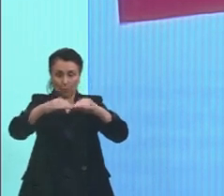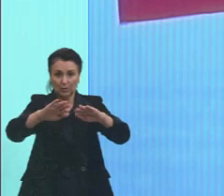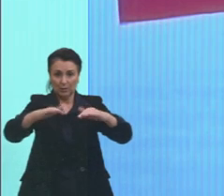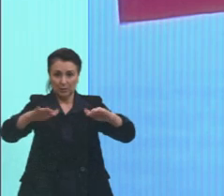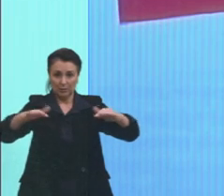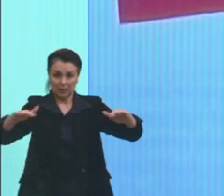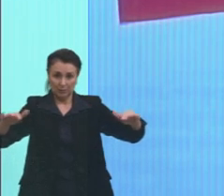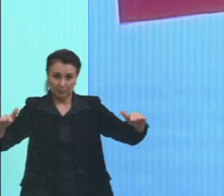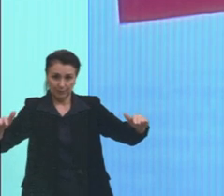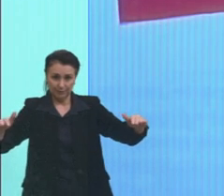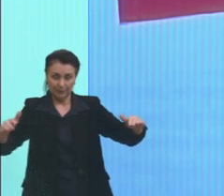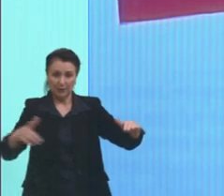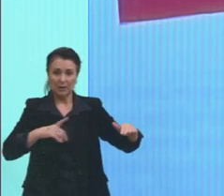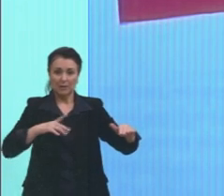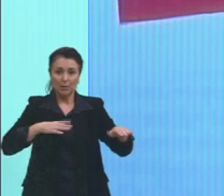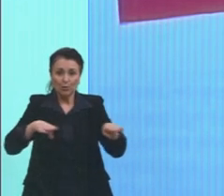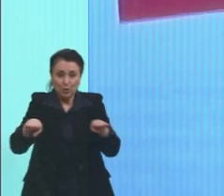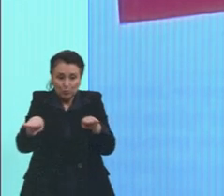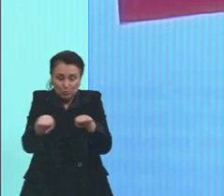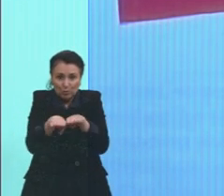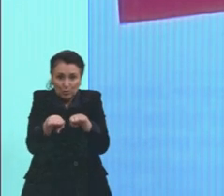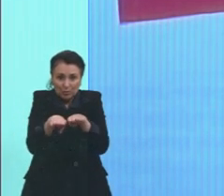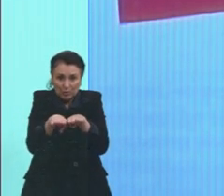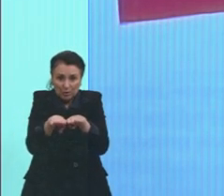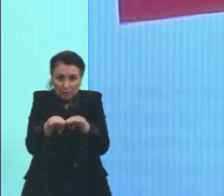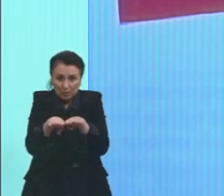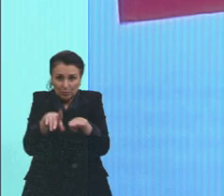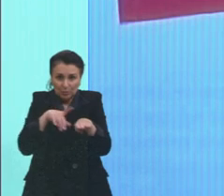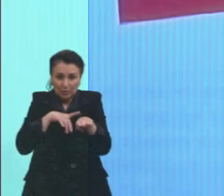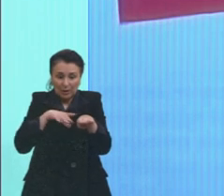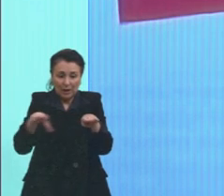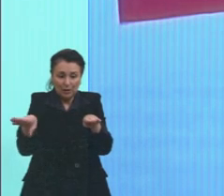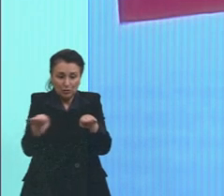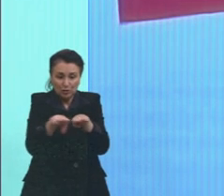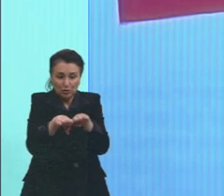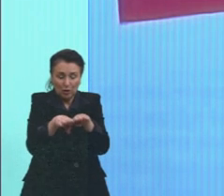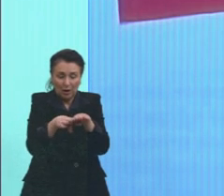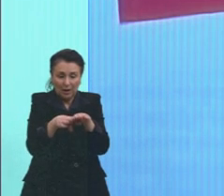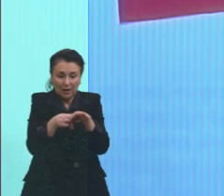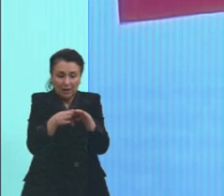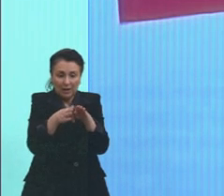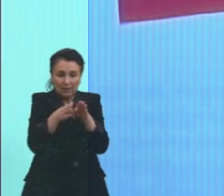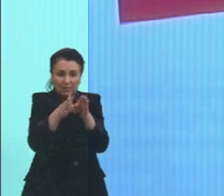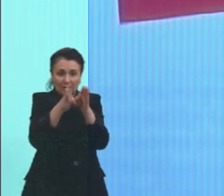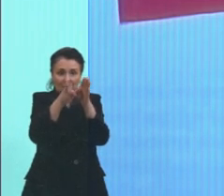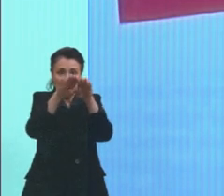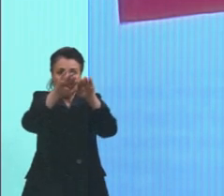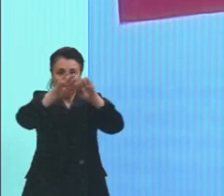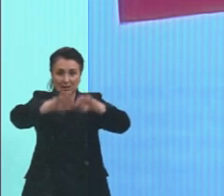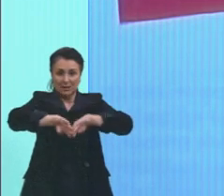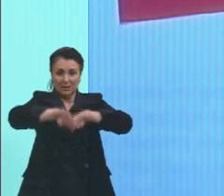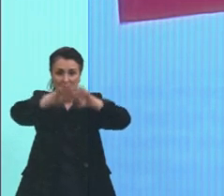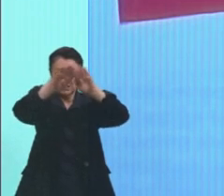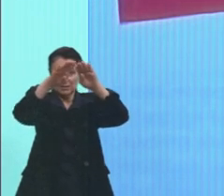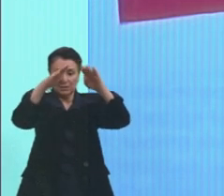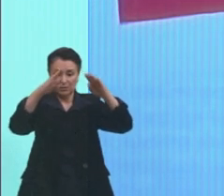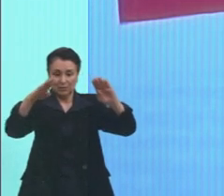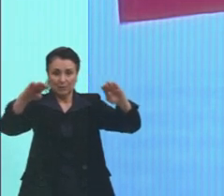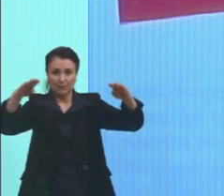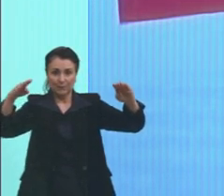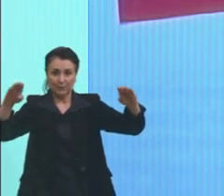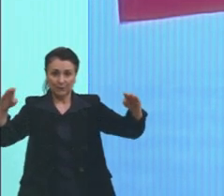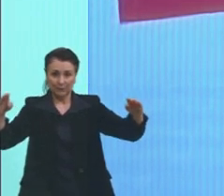sim chocando Então nós vamos ter a formação de cordilheira só a Cordilheira dos Andes ela é formado assim tá agora usado